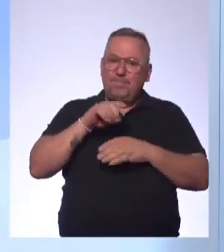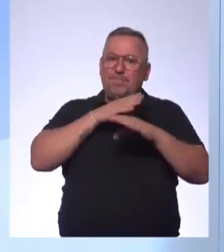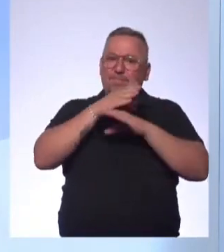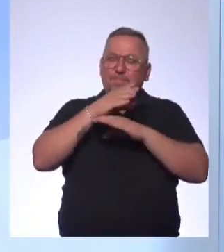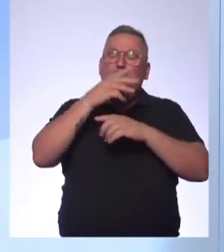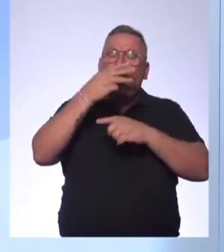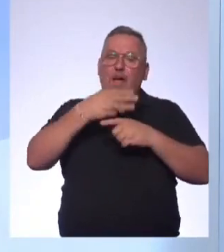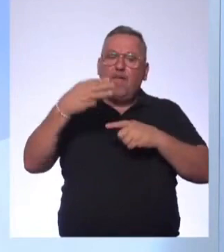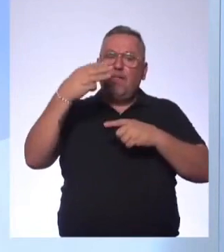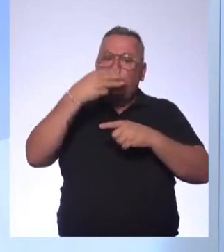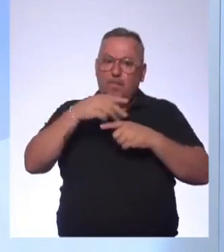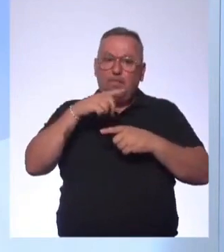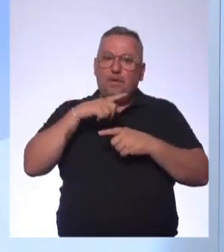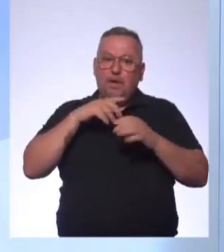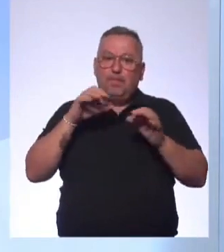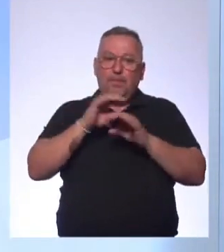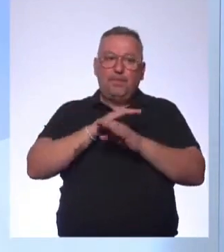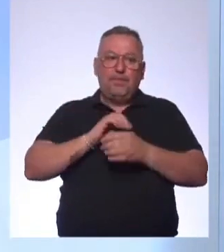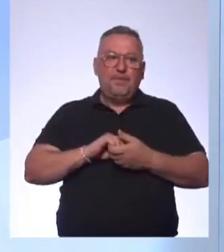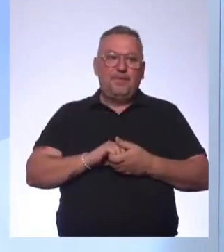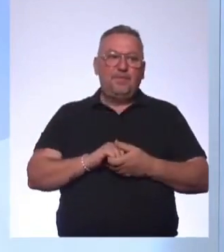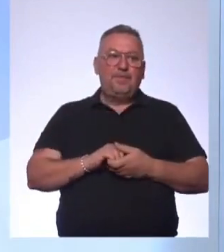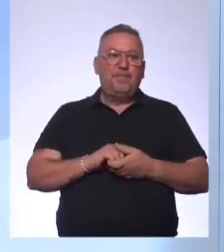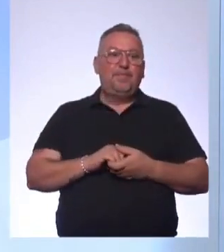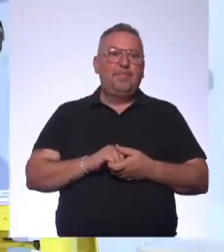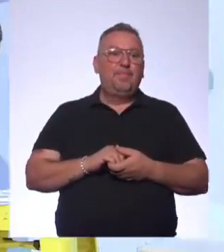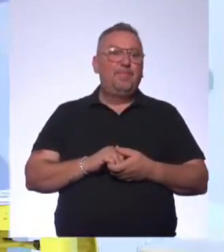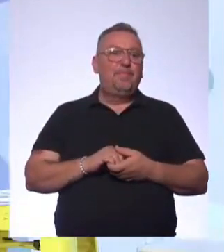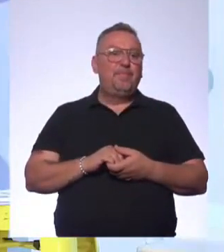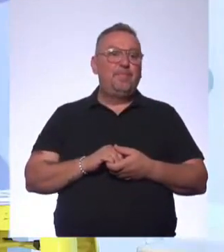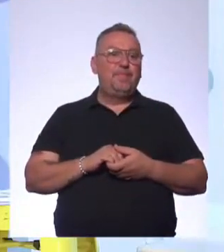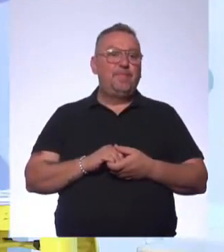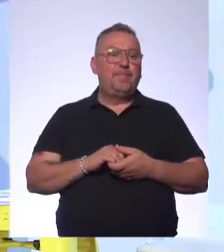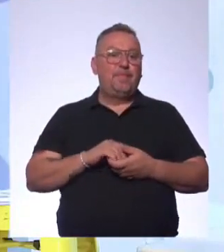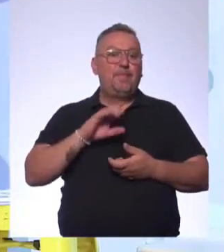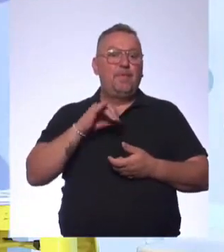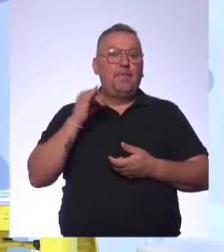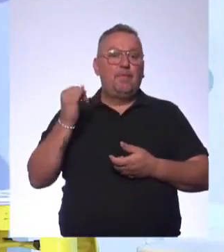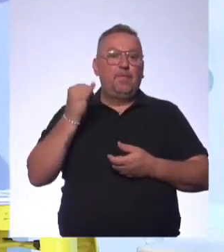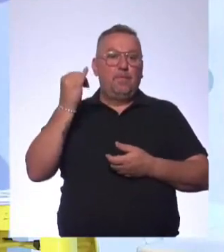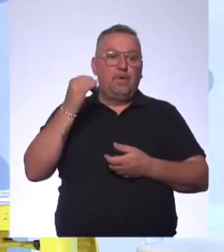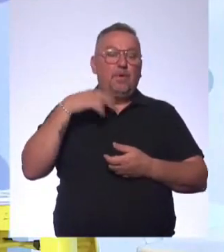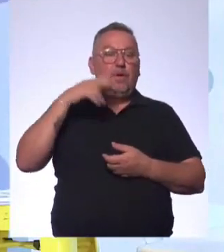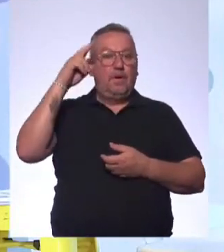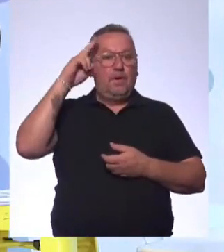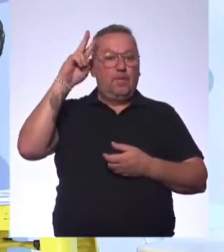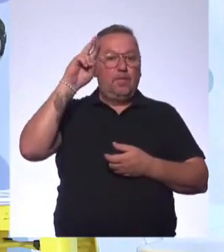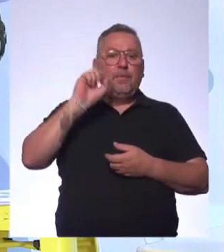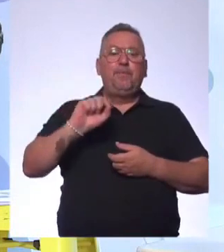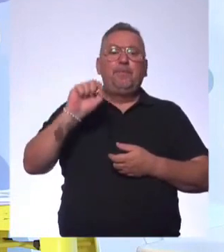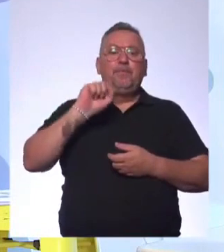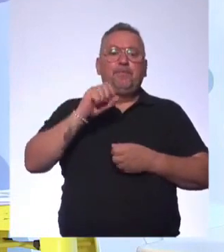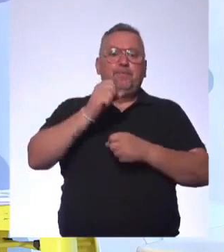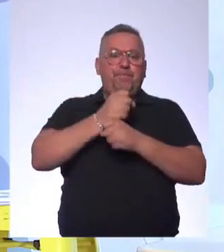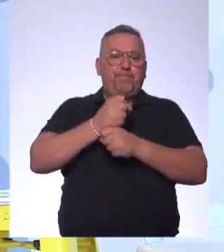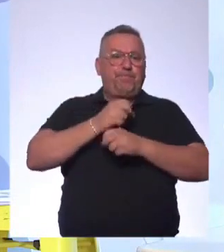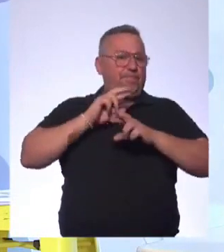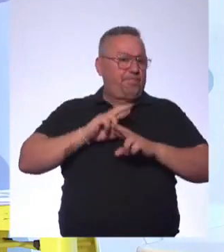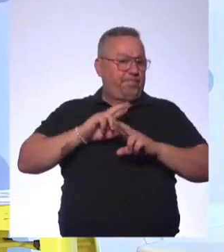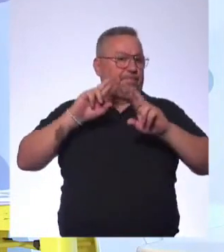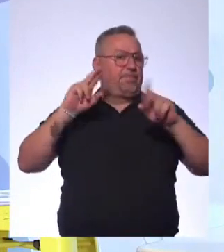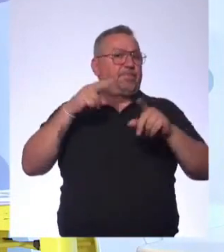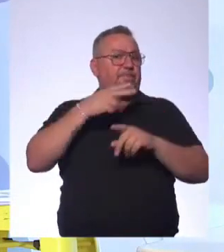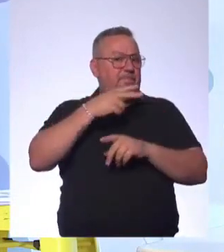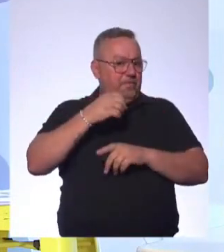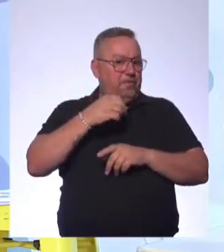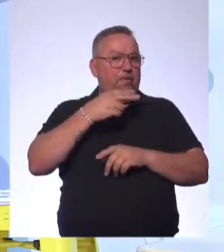da EFAP, que o documento orientador está lá. É importante, né, Fabi, a gente lembrar que, como esse ano foi atípico,